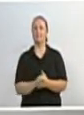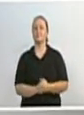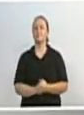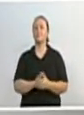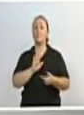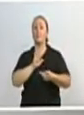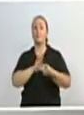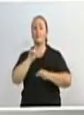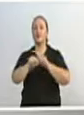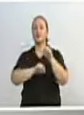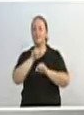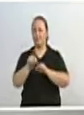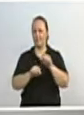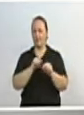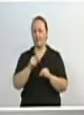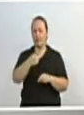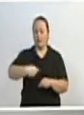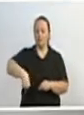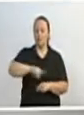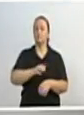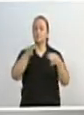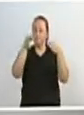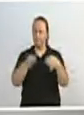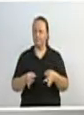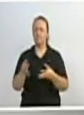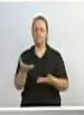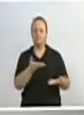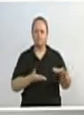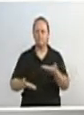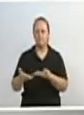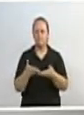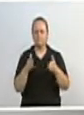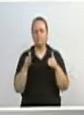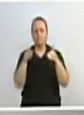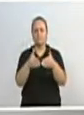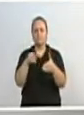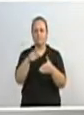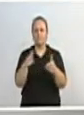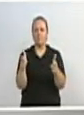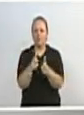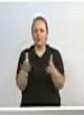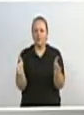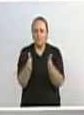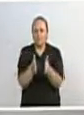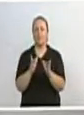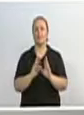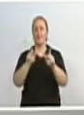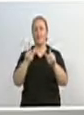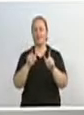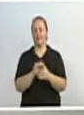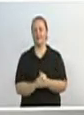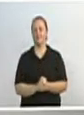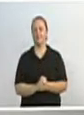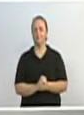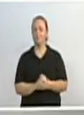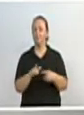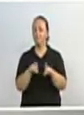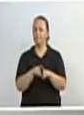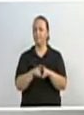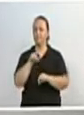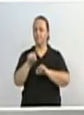demonstração clara de que nós estamos dando um tratamento diferenciado, neste caso, para ambos. E, por fim, a